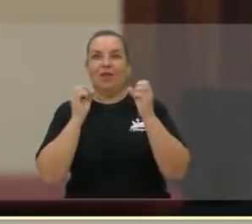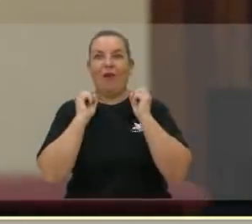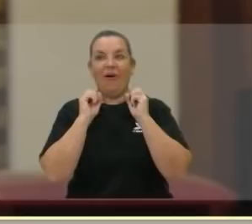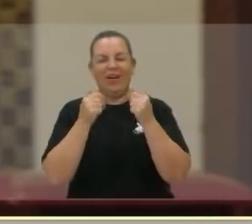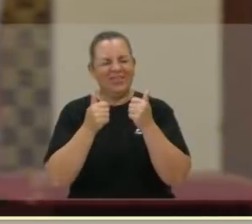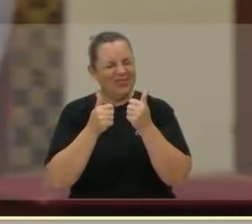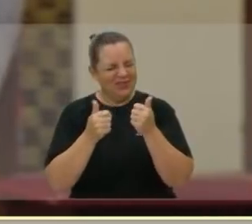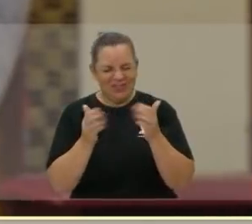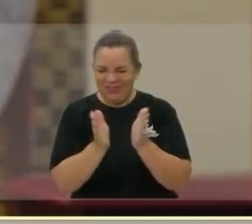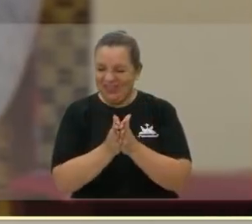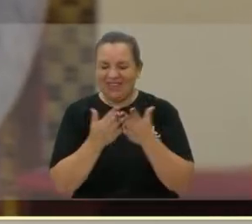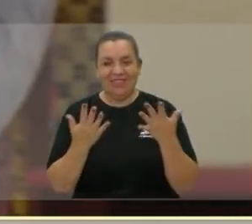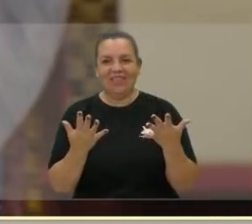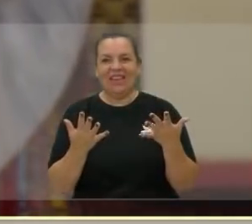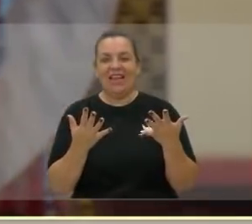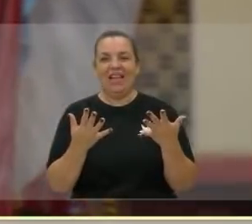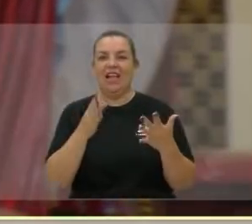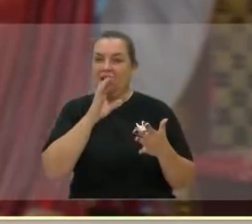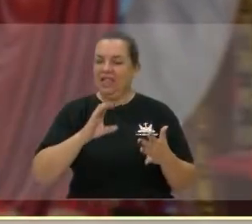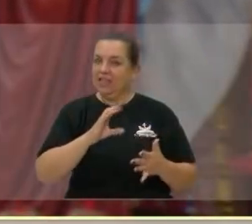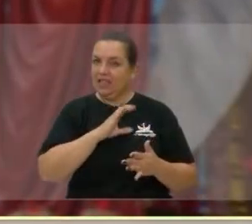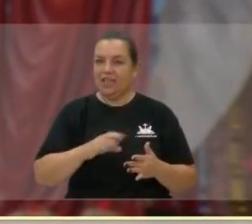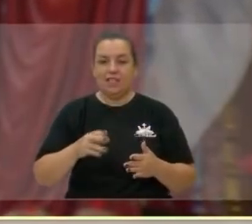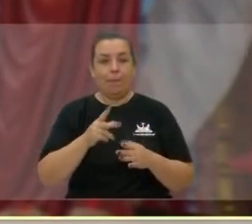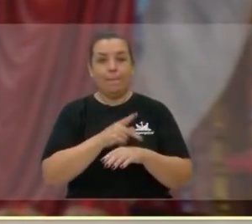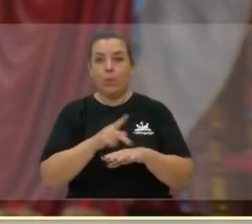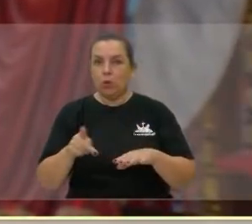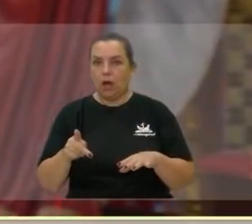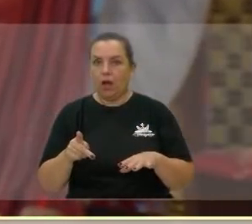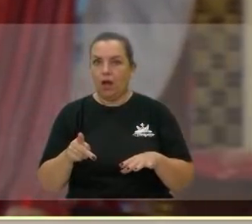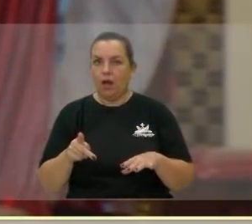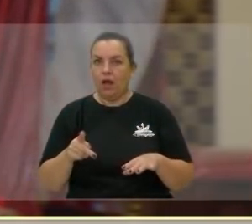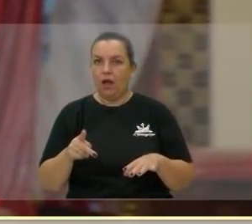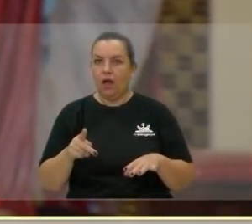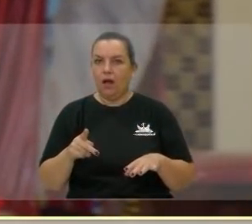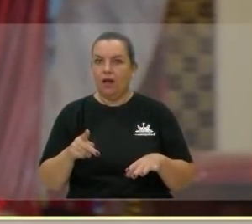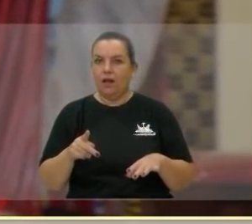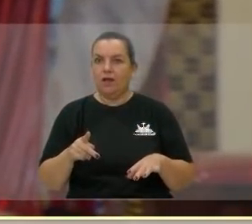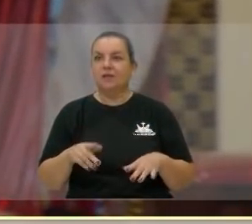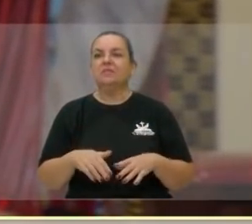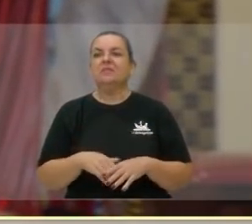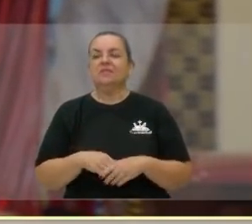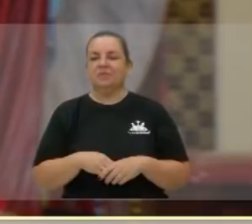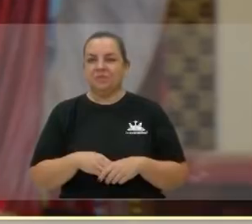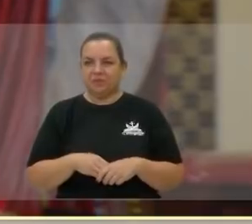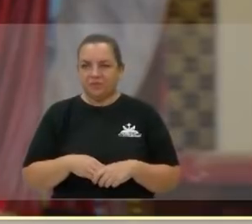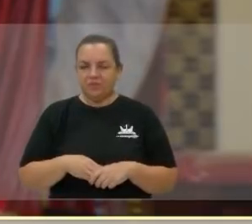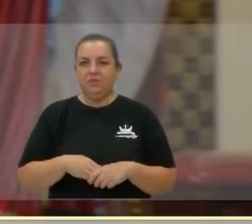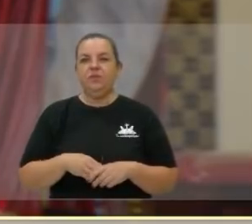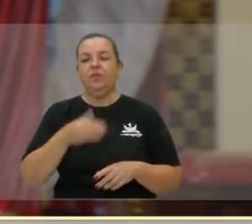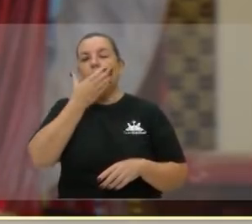vale para a gente, é catequese pura. Mas o Pai Criador, o Filho